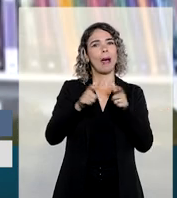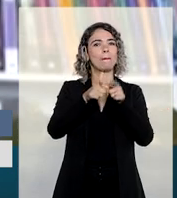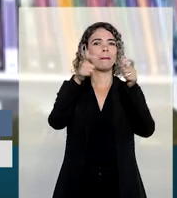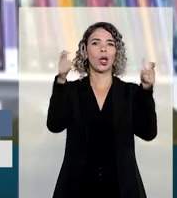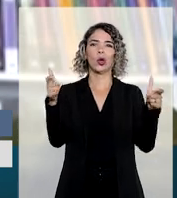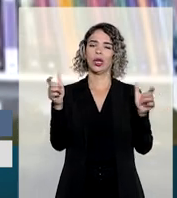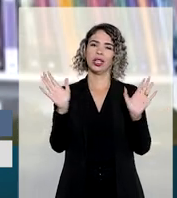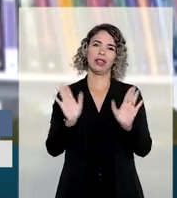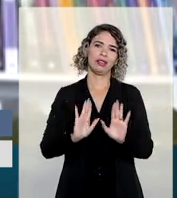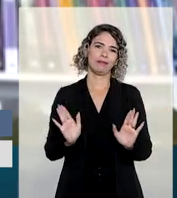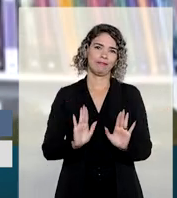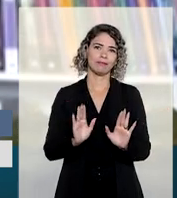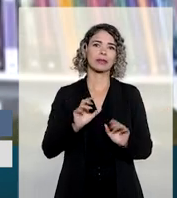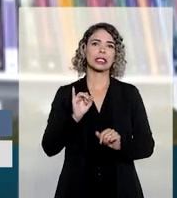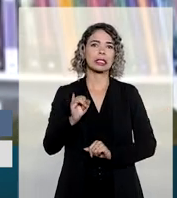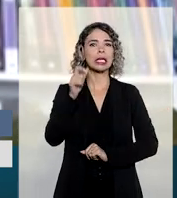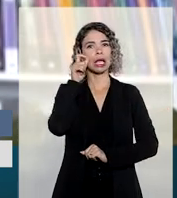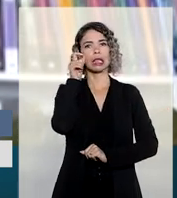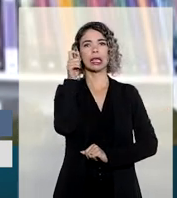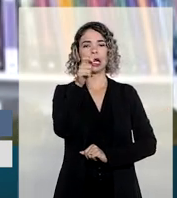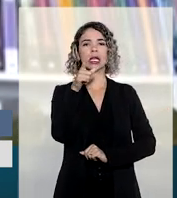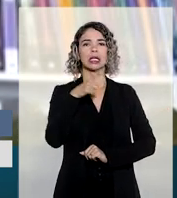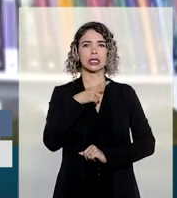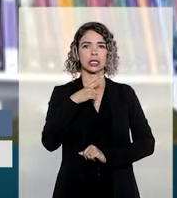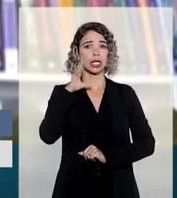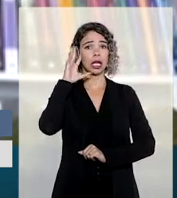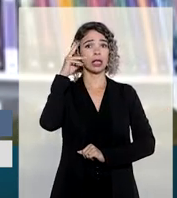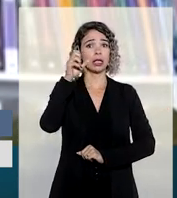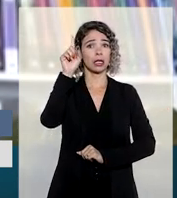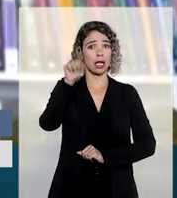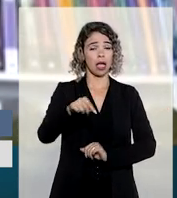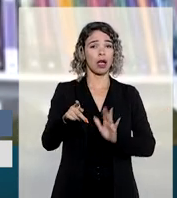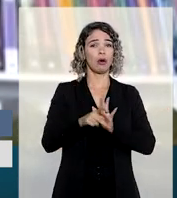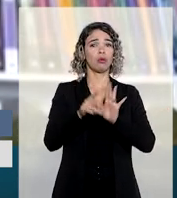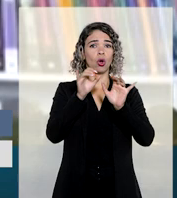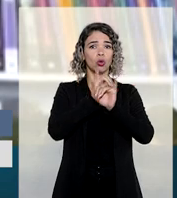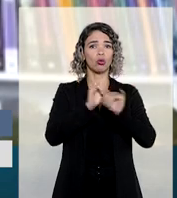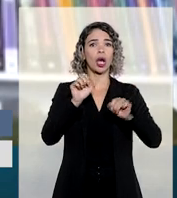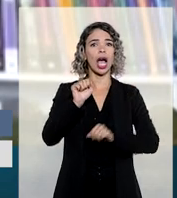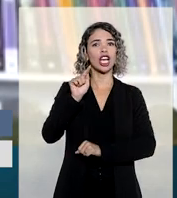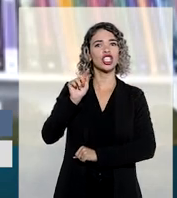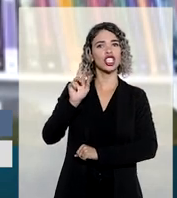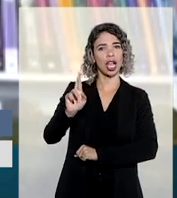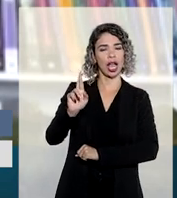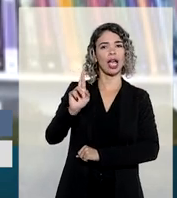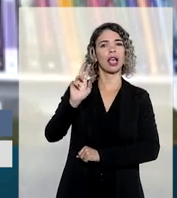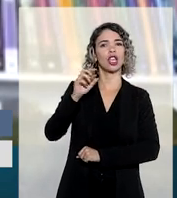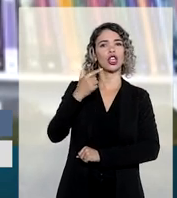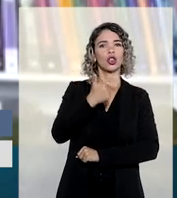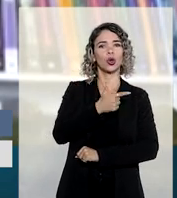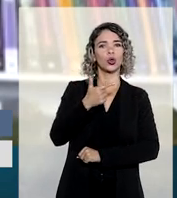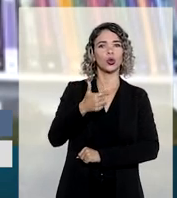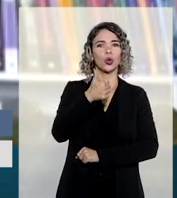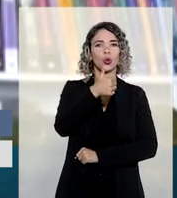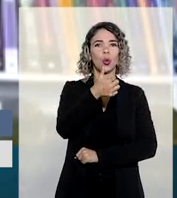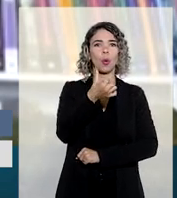vem prevalecendo. Quem tiver interesse, essa decisão foi proferida num agravo regimental